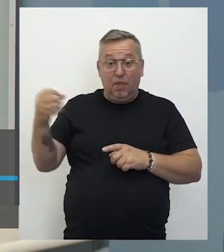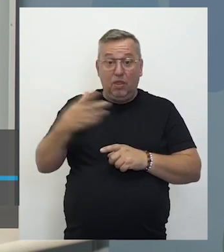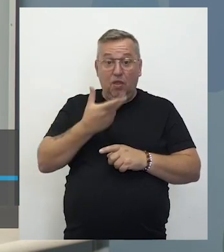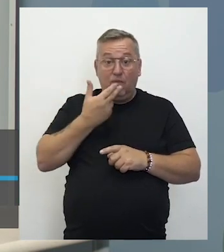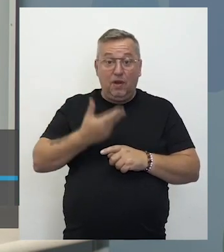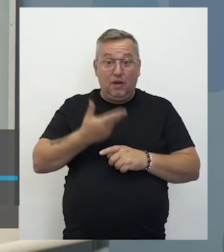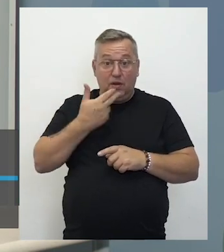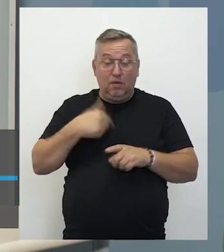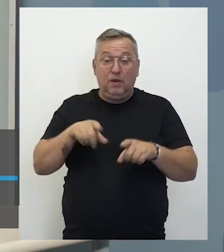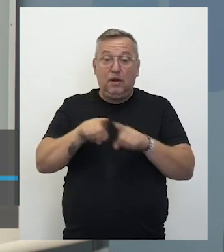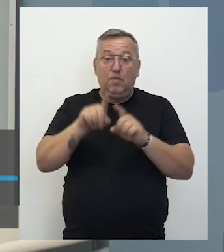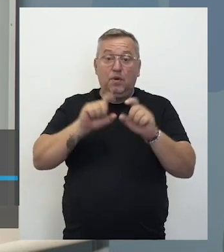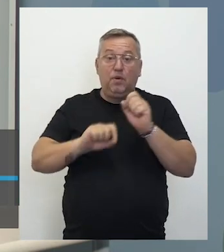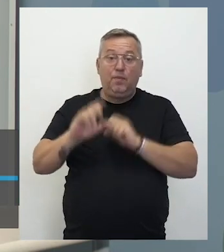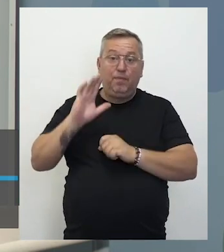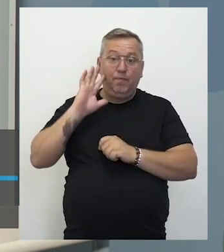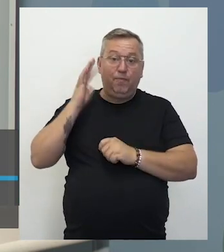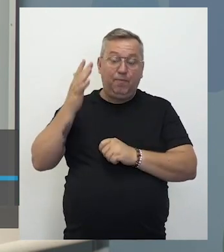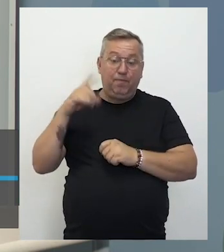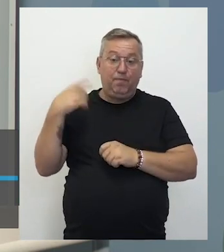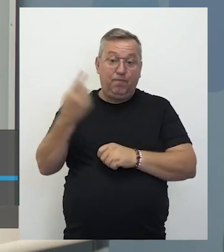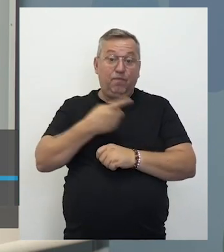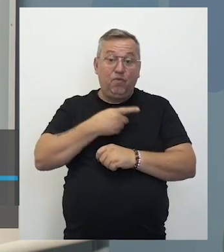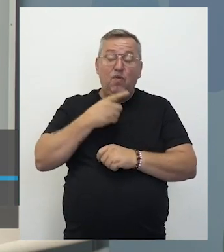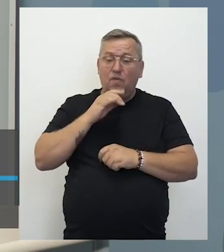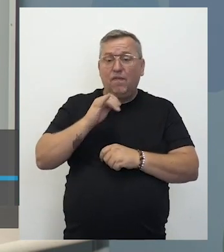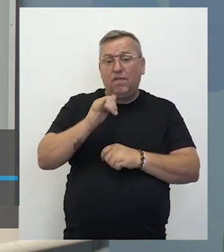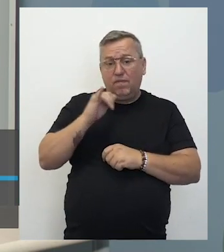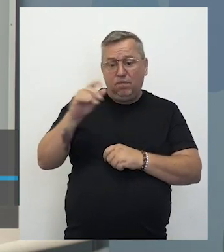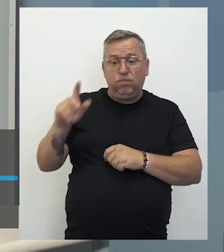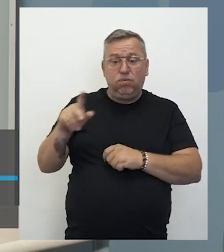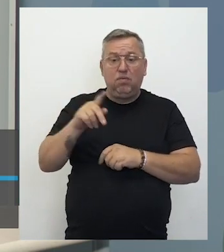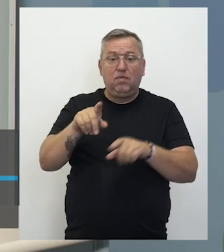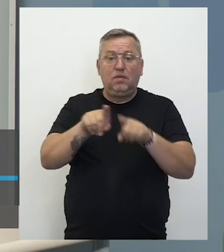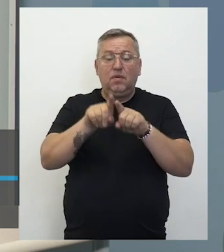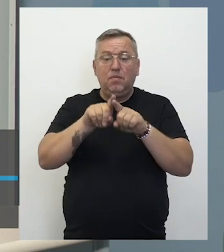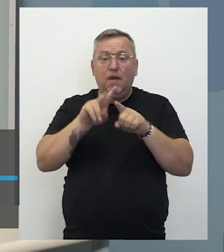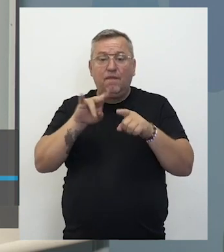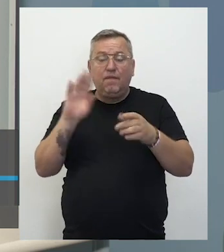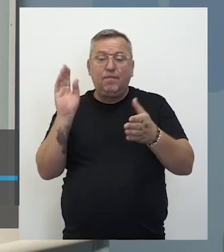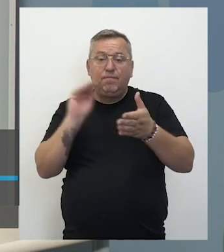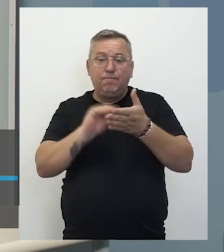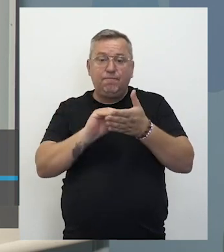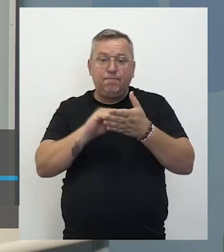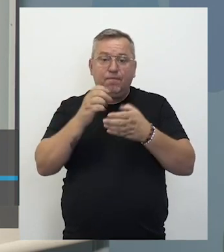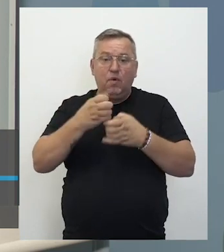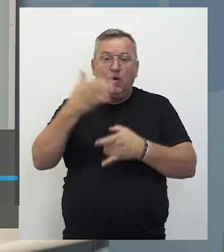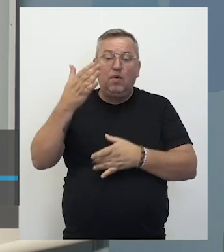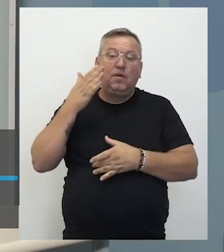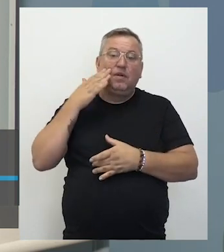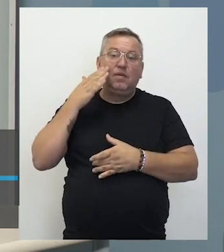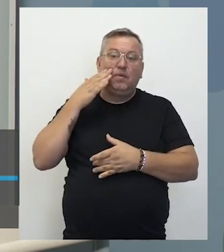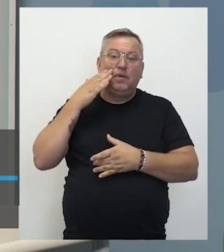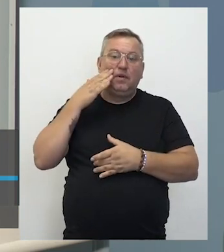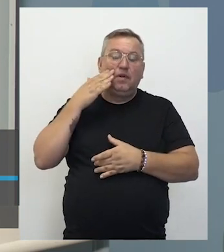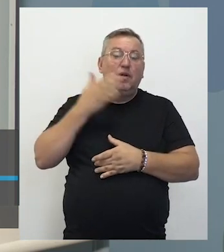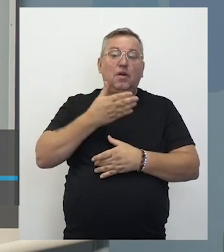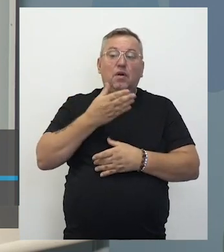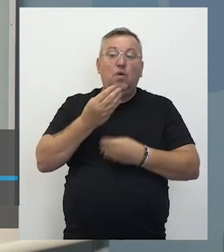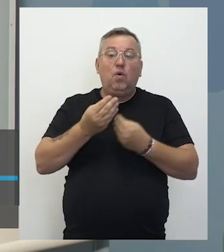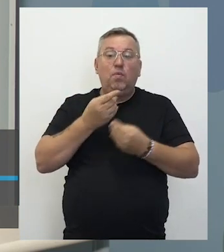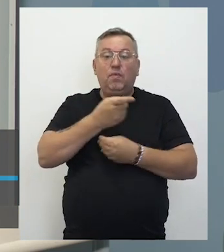idioma. E na medida do possível, né, vá comunicando os seus professores, eles vão colocando aqui no chat para a gente saber como que